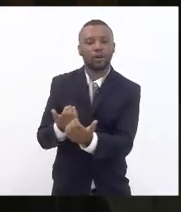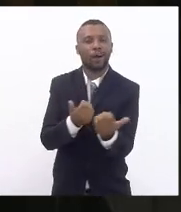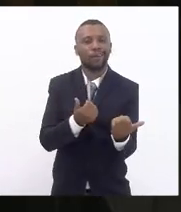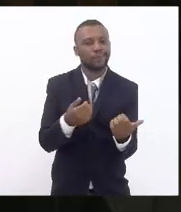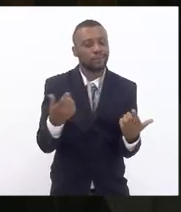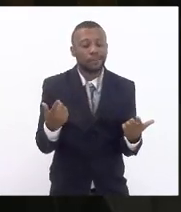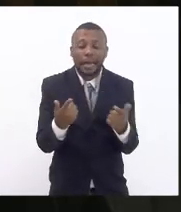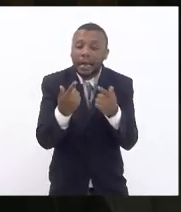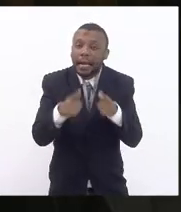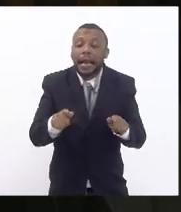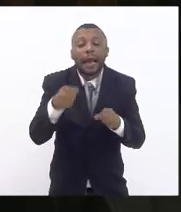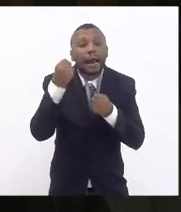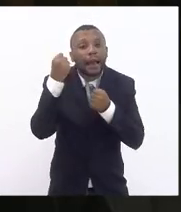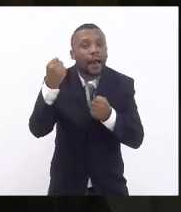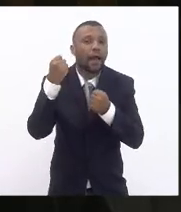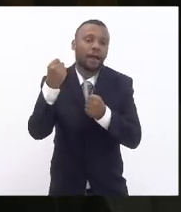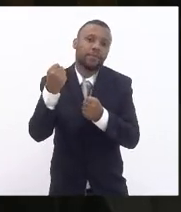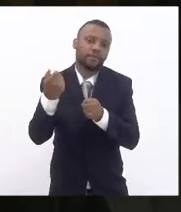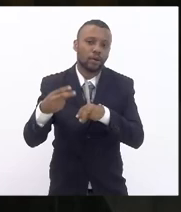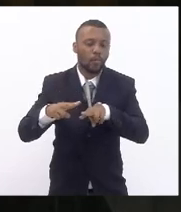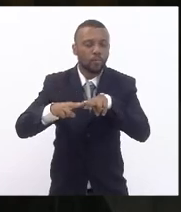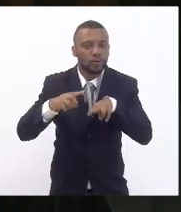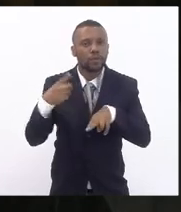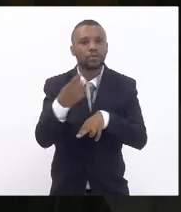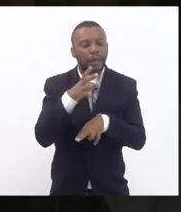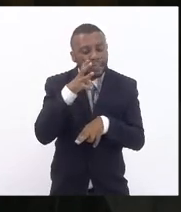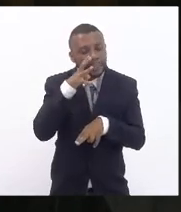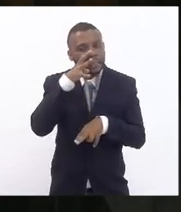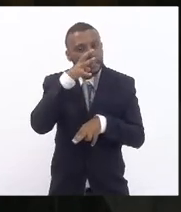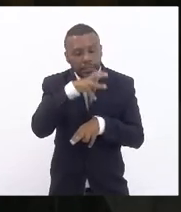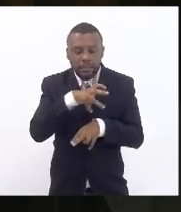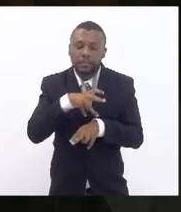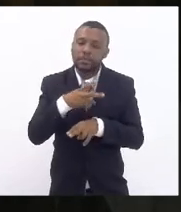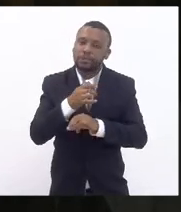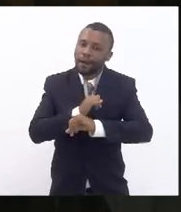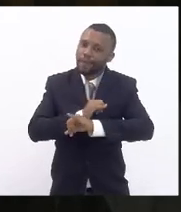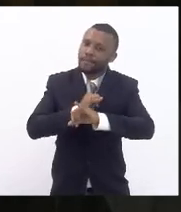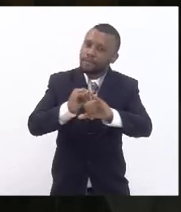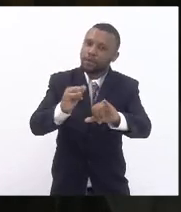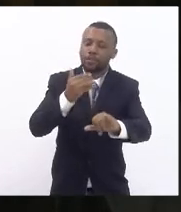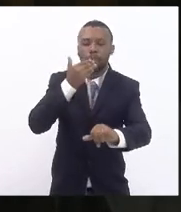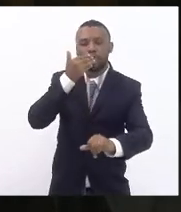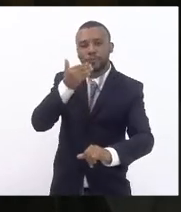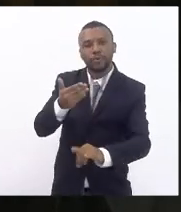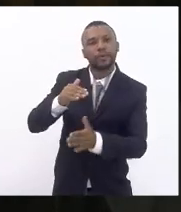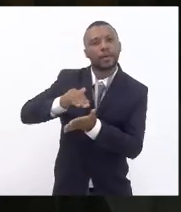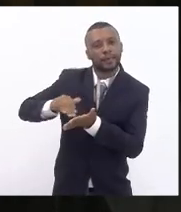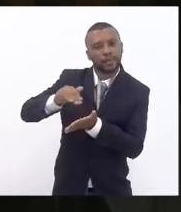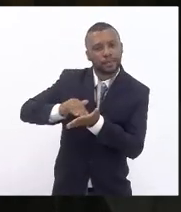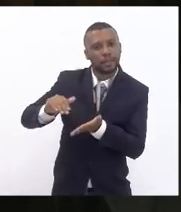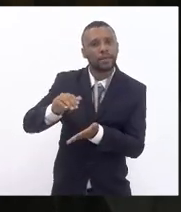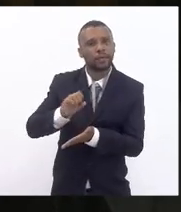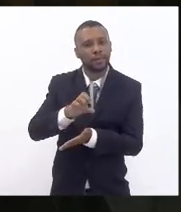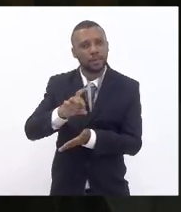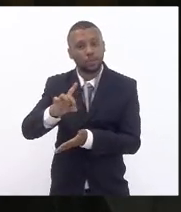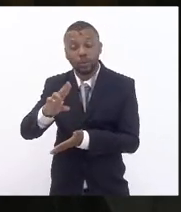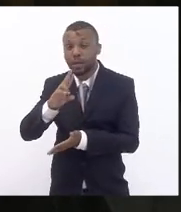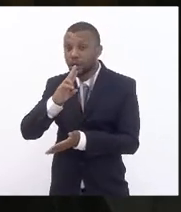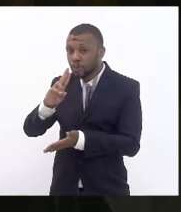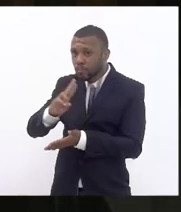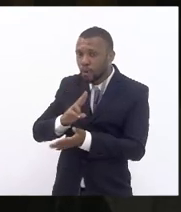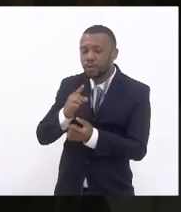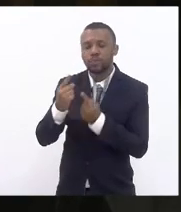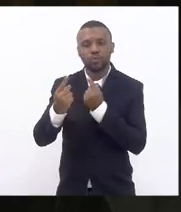grave, e por isso a nossa insistência para que a Secretaria de Educação responda a esse diálogo com um